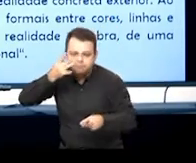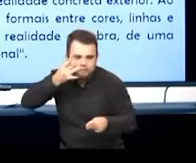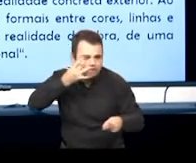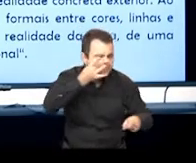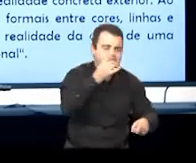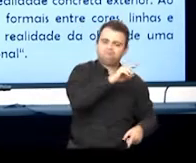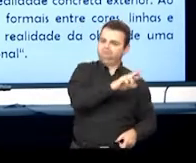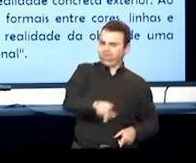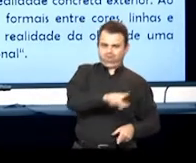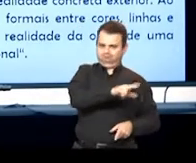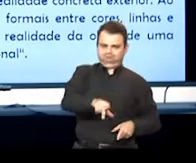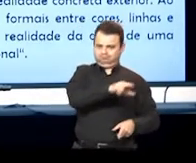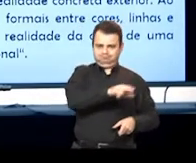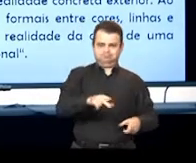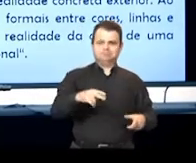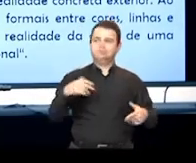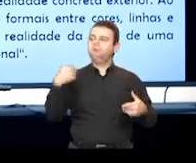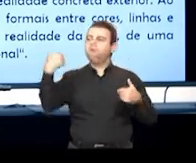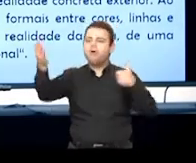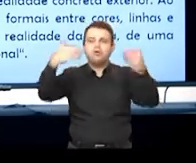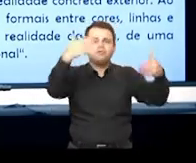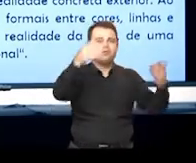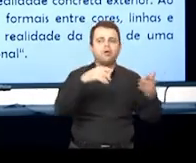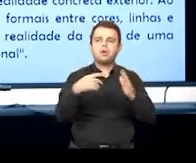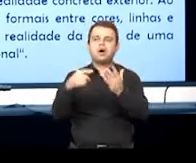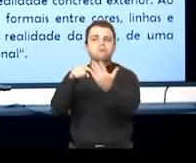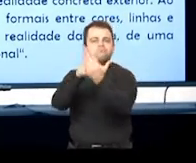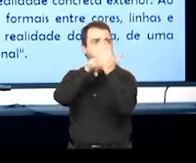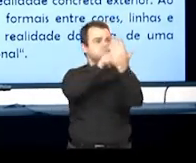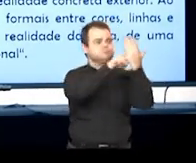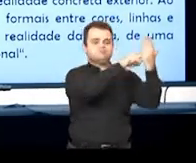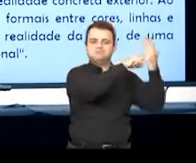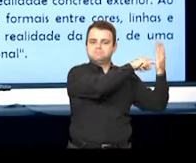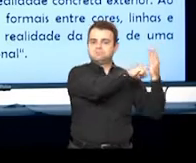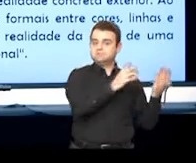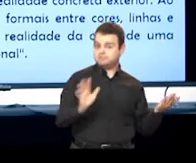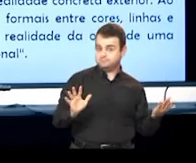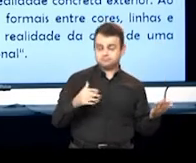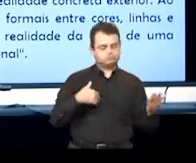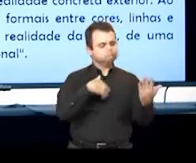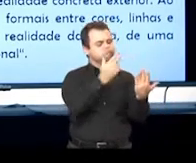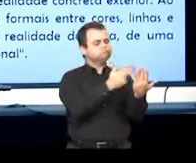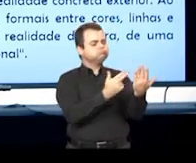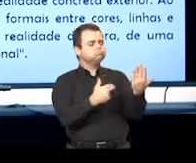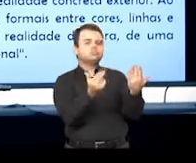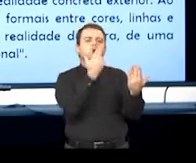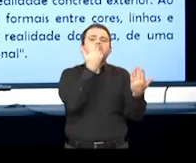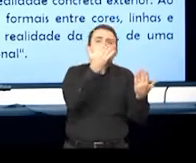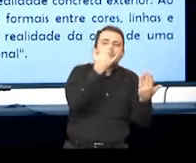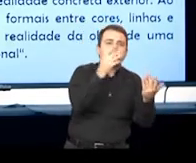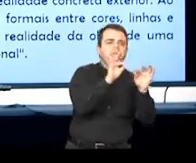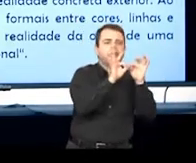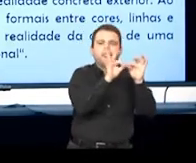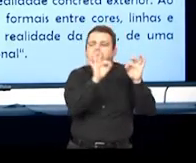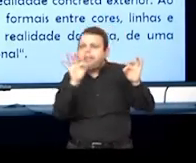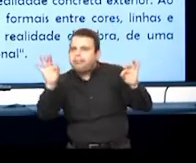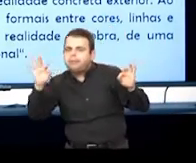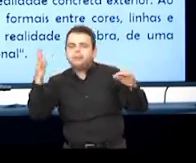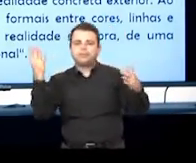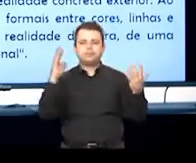realidade concreta, exterior. Ao invés disso, usa as relações formais entre cores,